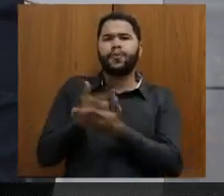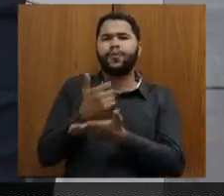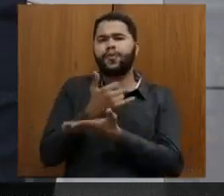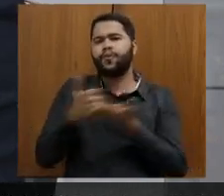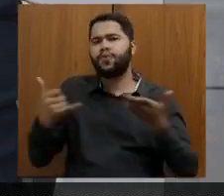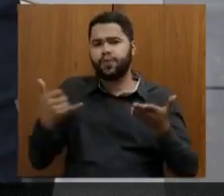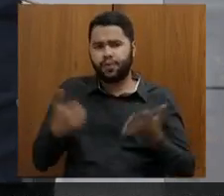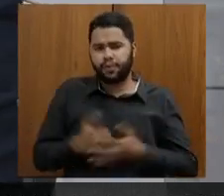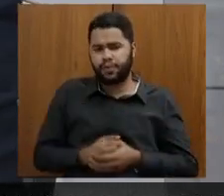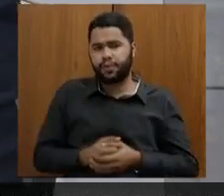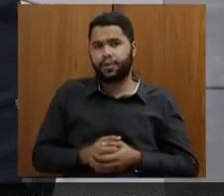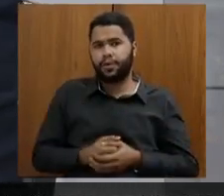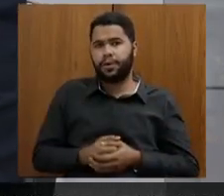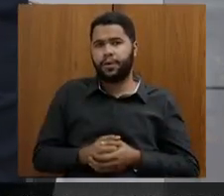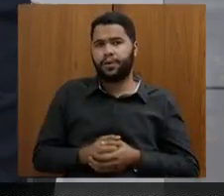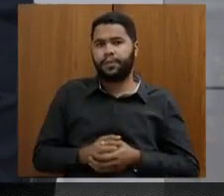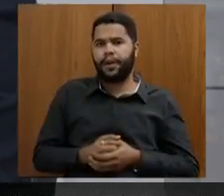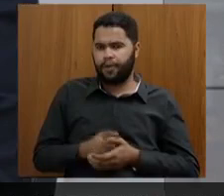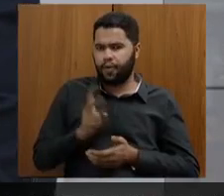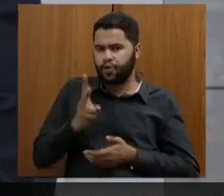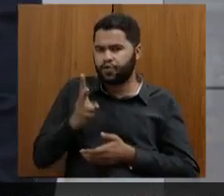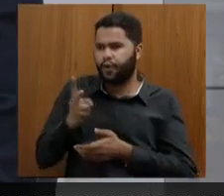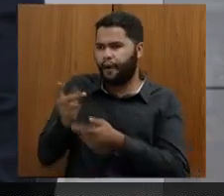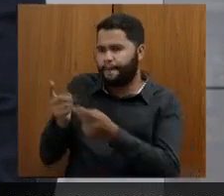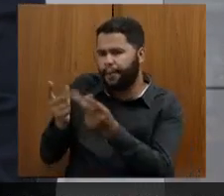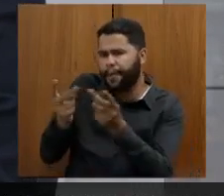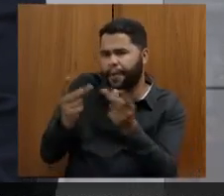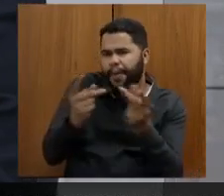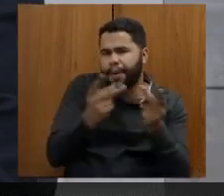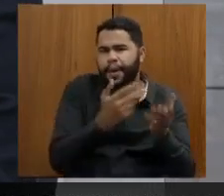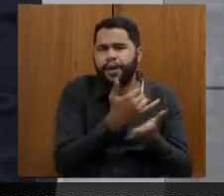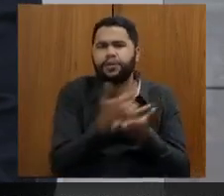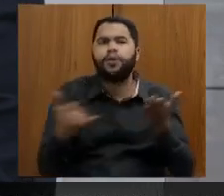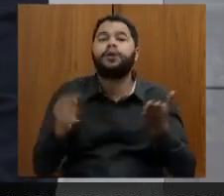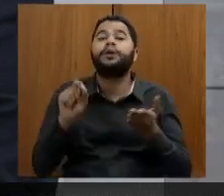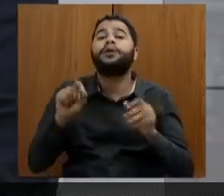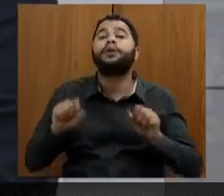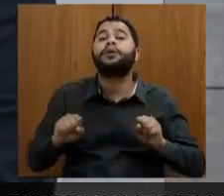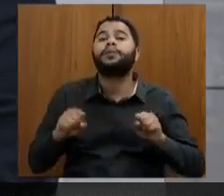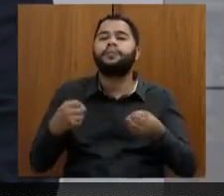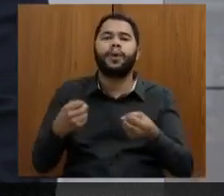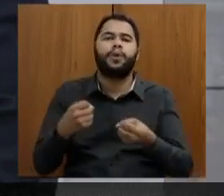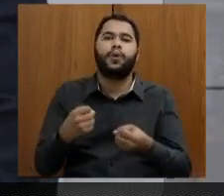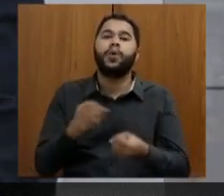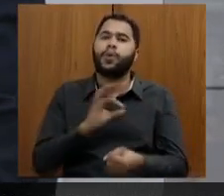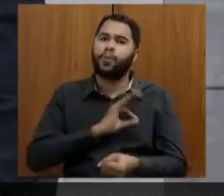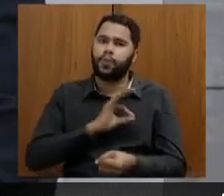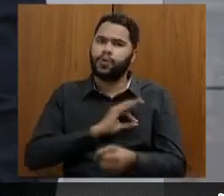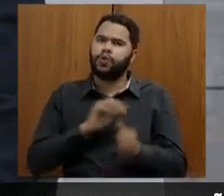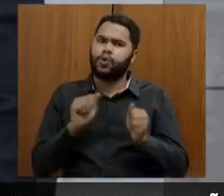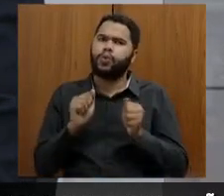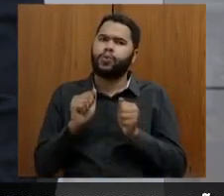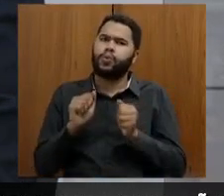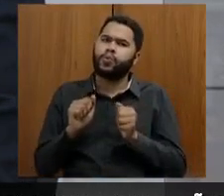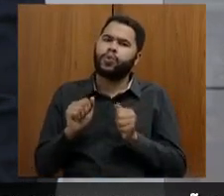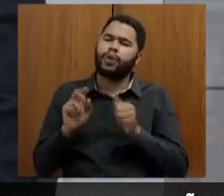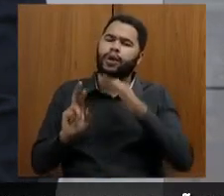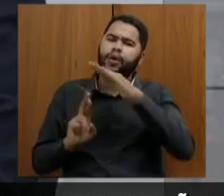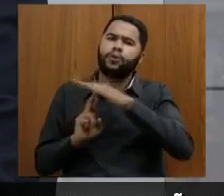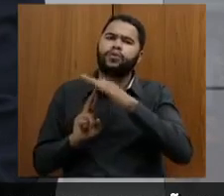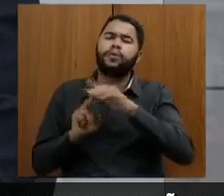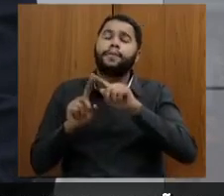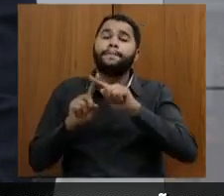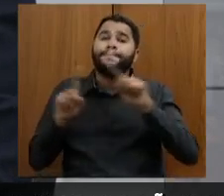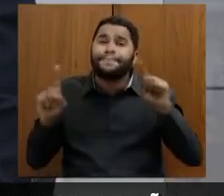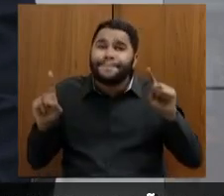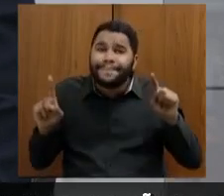comprar a droga para alimentar o tráfico não é quem é que se empenhou a tinha lá uns policiais rodoviários Ainda bem